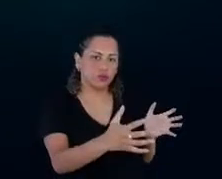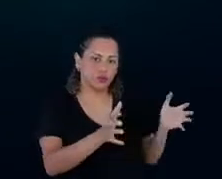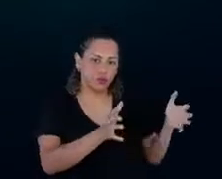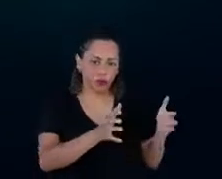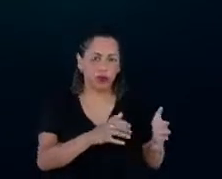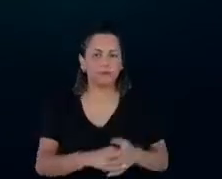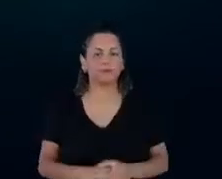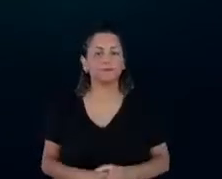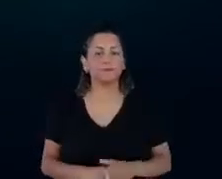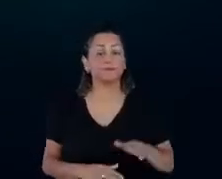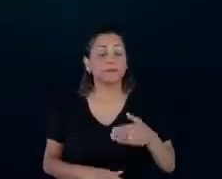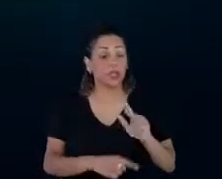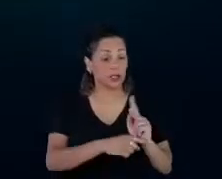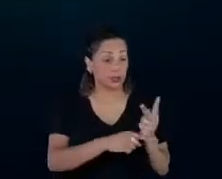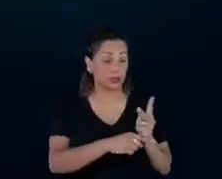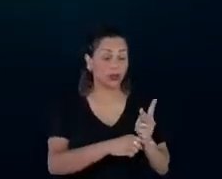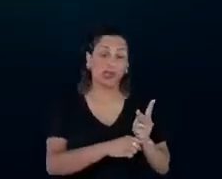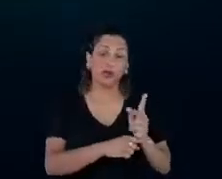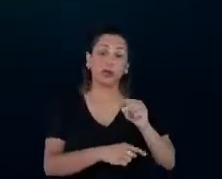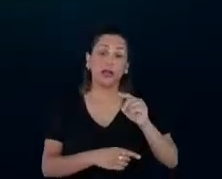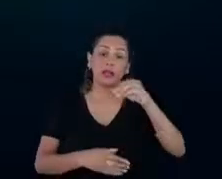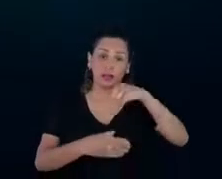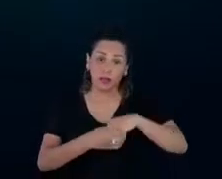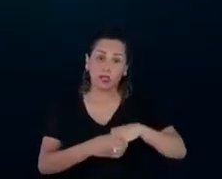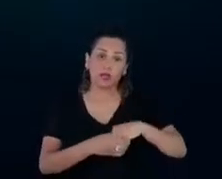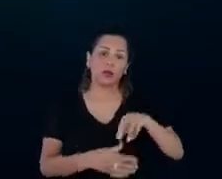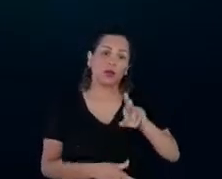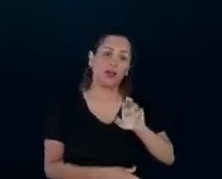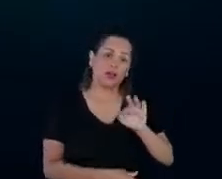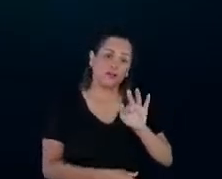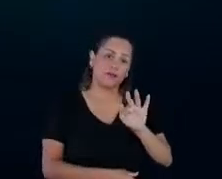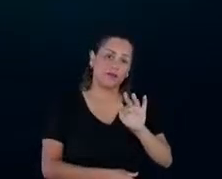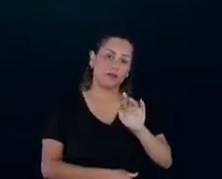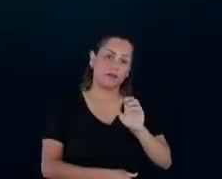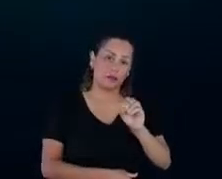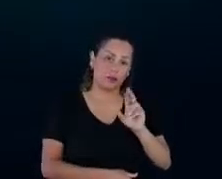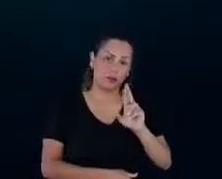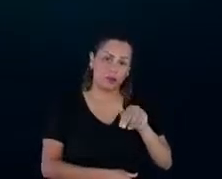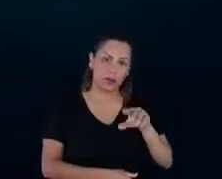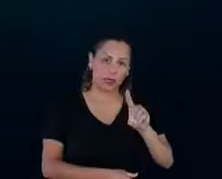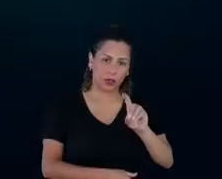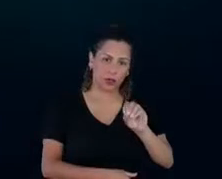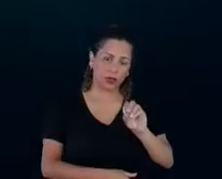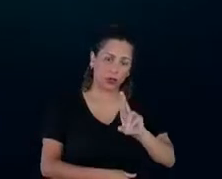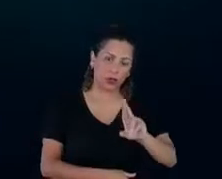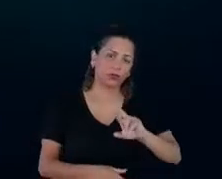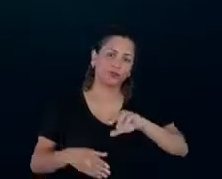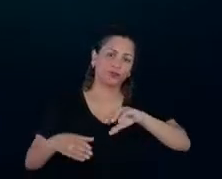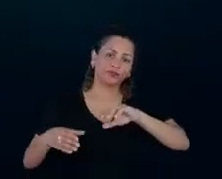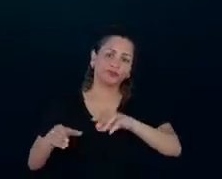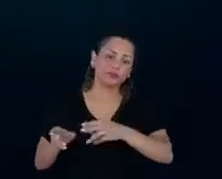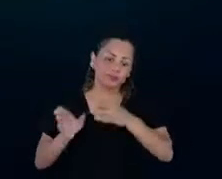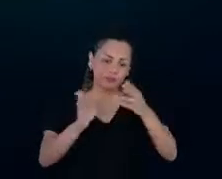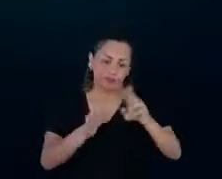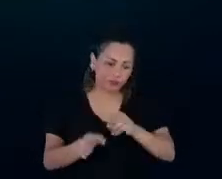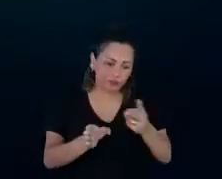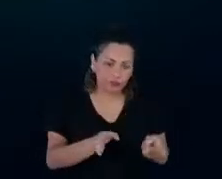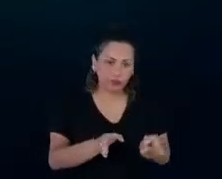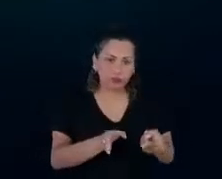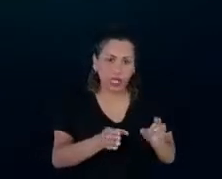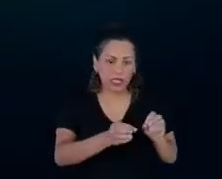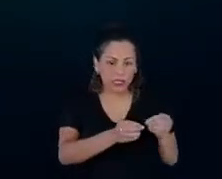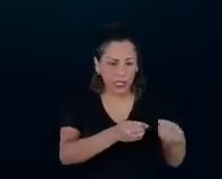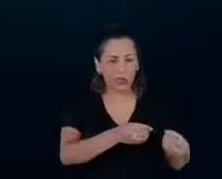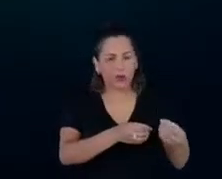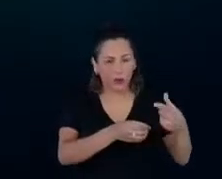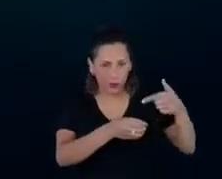no reformador, né? Ele vai passar para a célula de combustível e na célula de combustível com